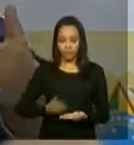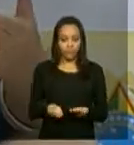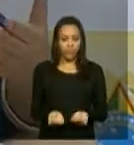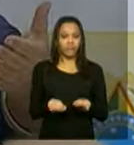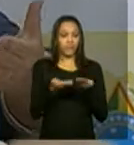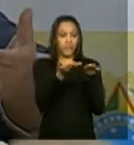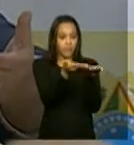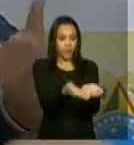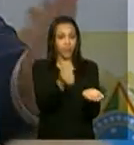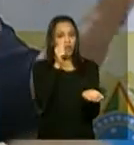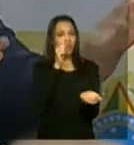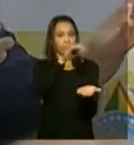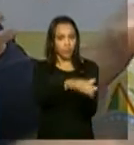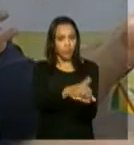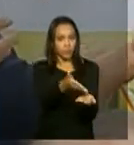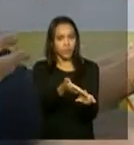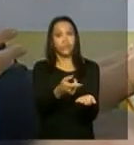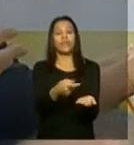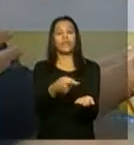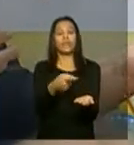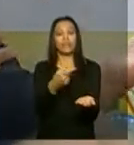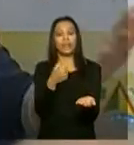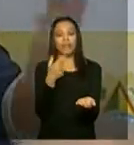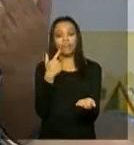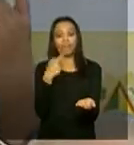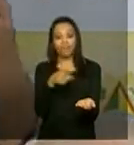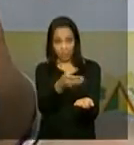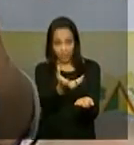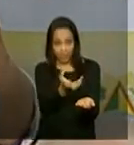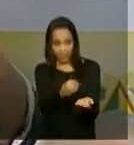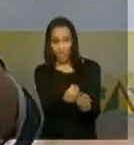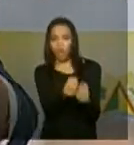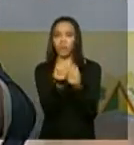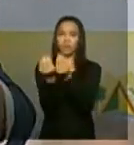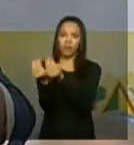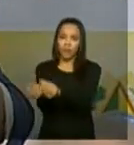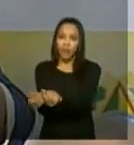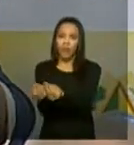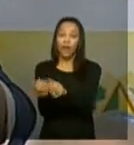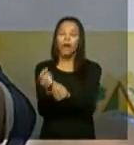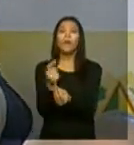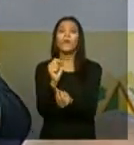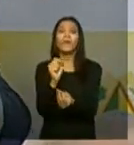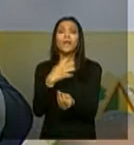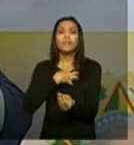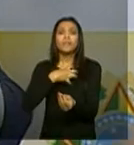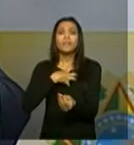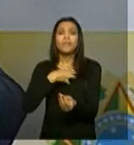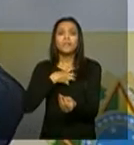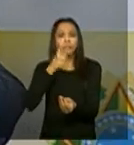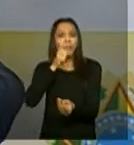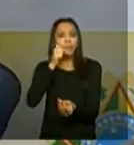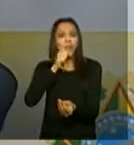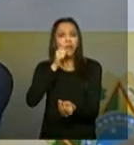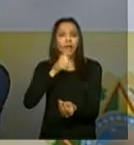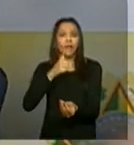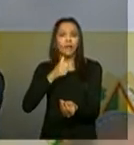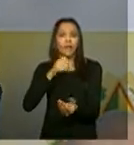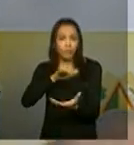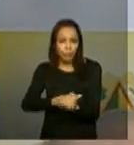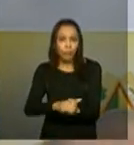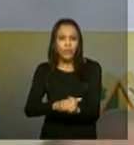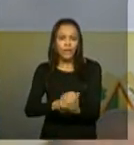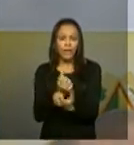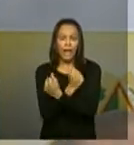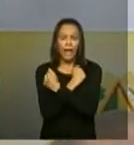queria entregar a bandeira joão vicente o gesto dela foi muito significativo ela abraçou